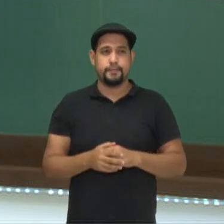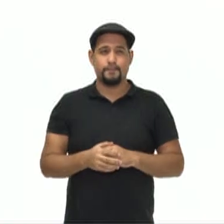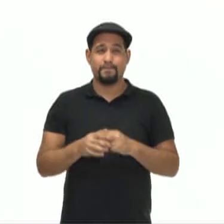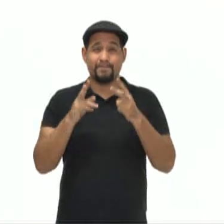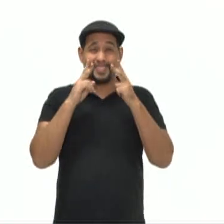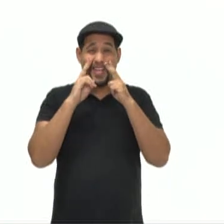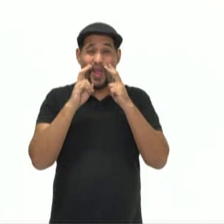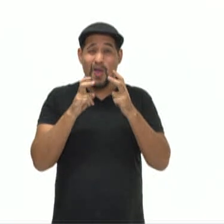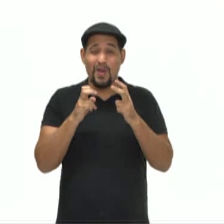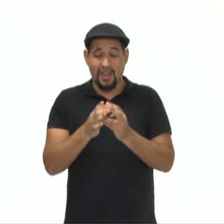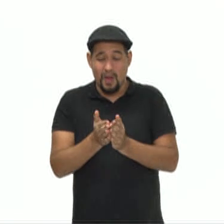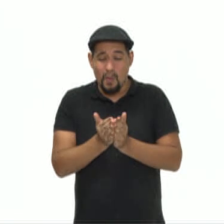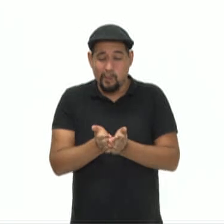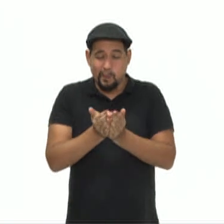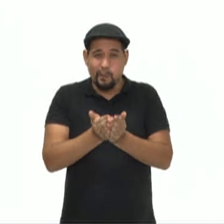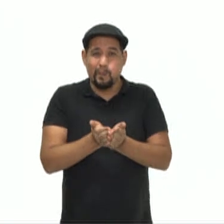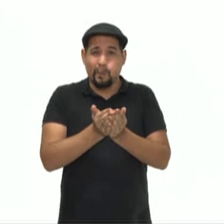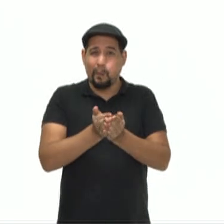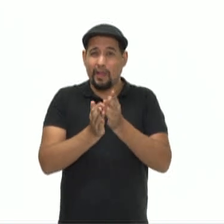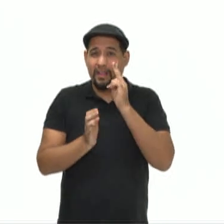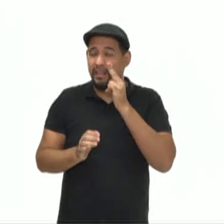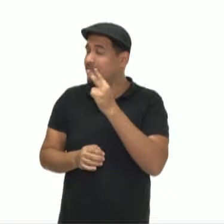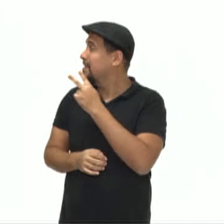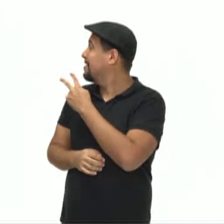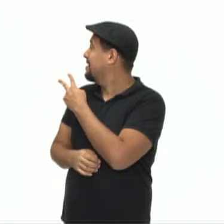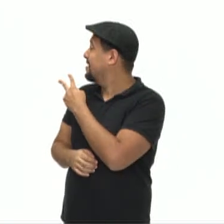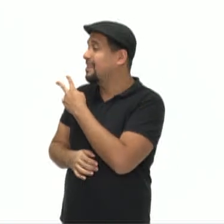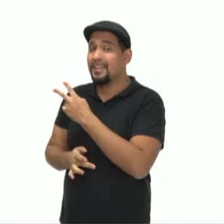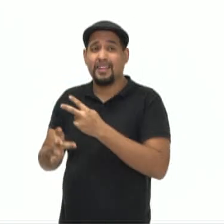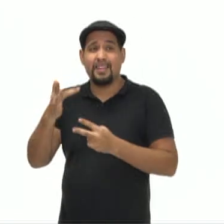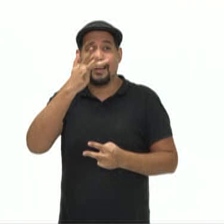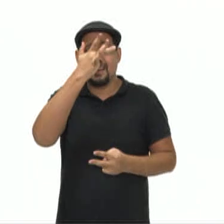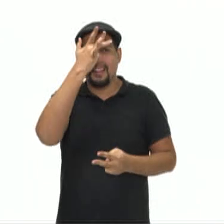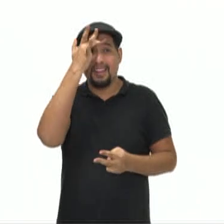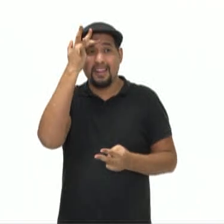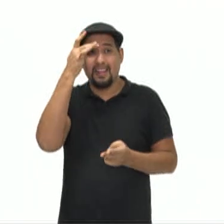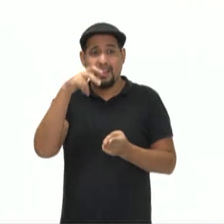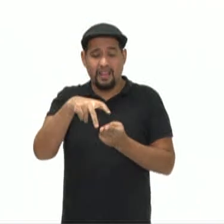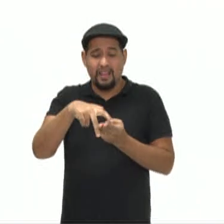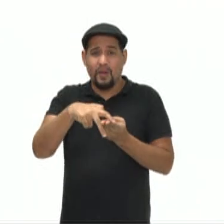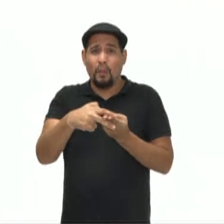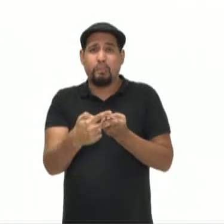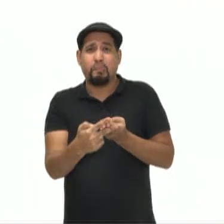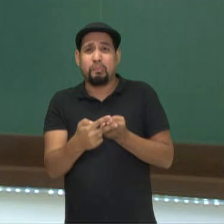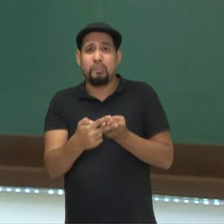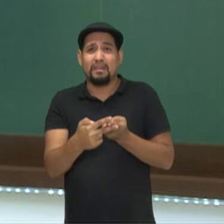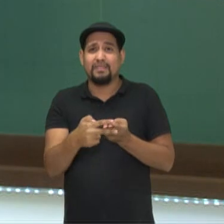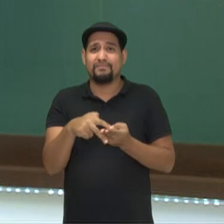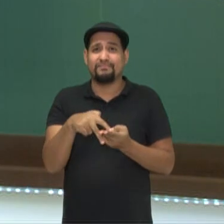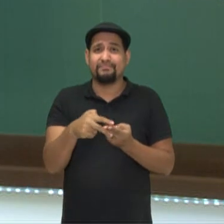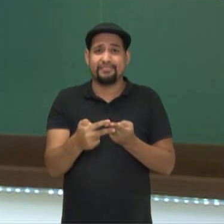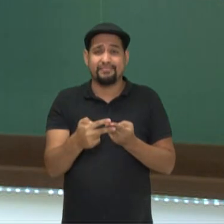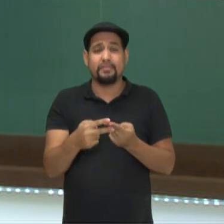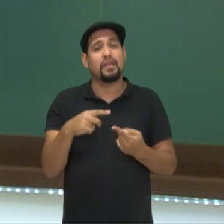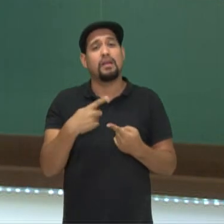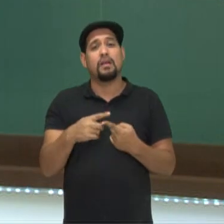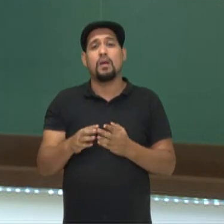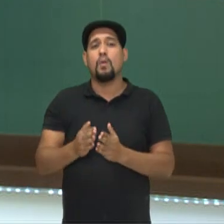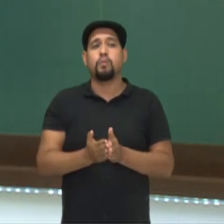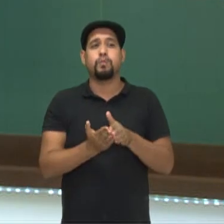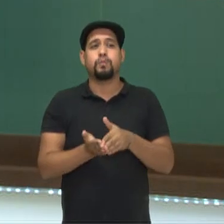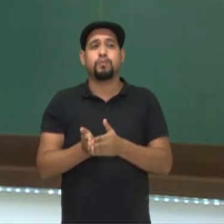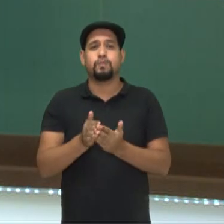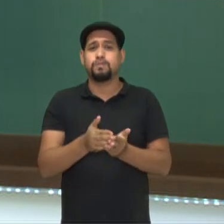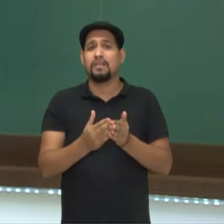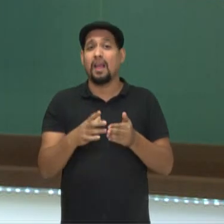o tipo de transporte. Estão vendo pessoas caindo? Sabe por quê? Porque o transporte, os barcos, eles têm